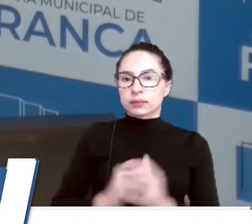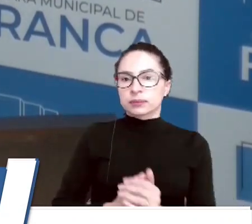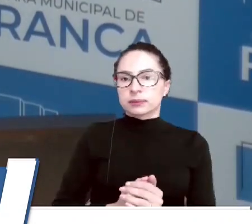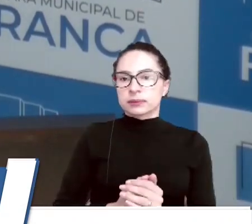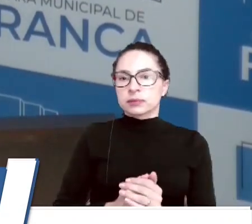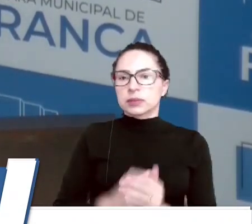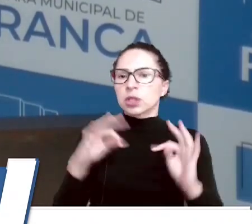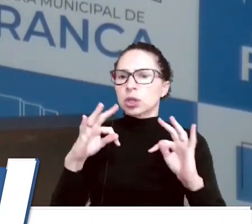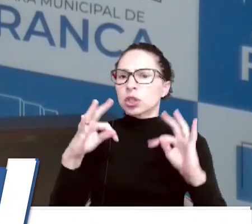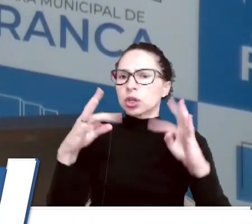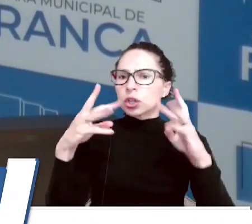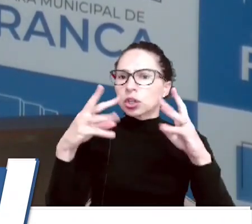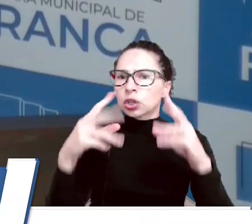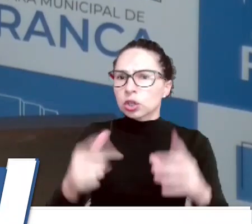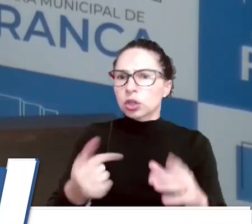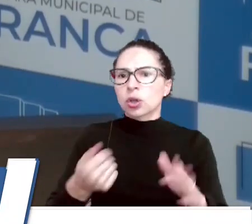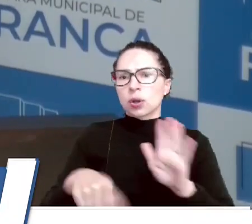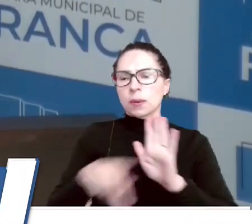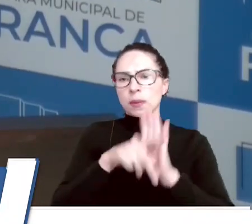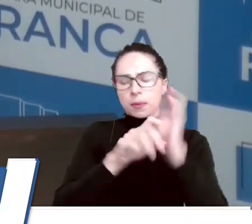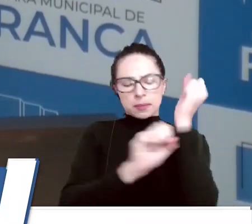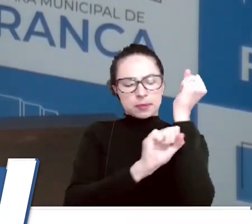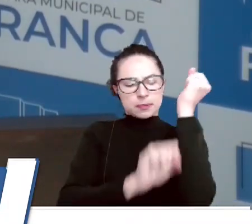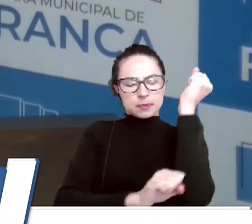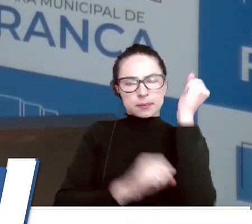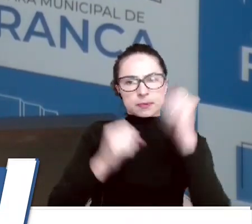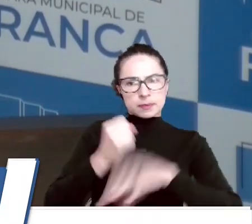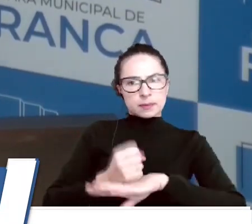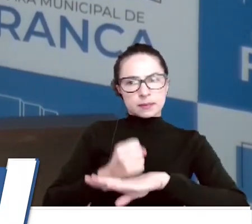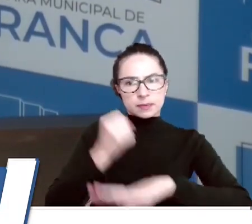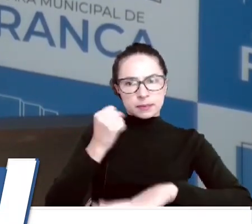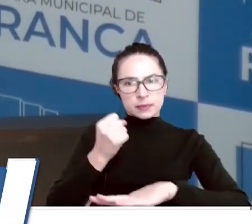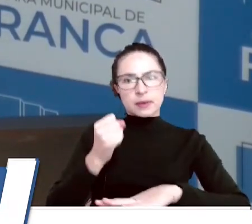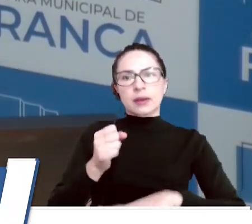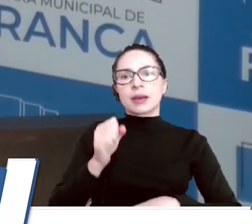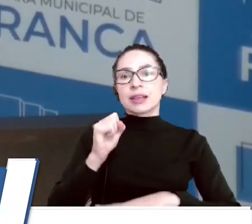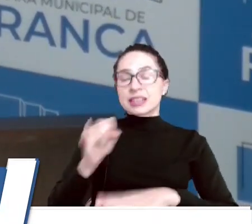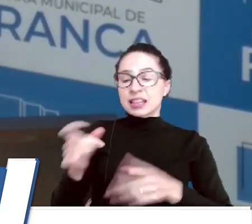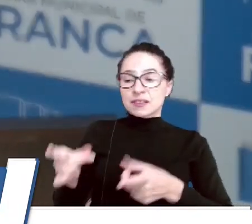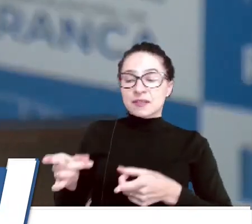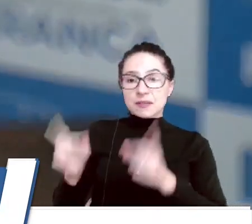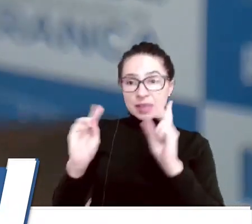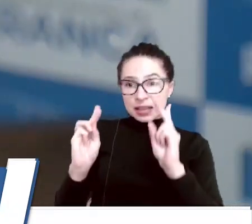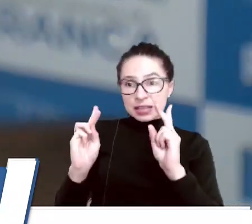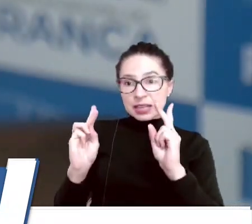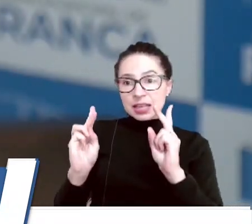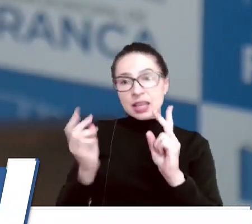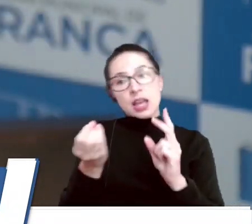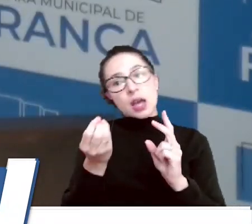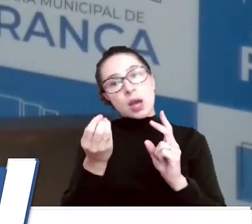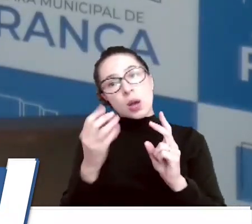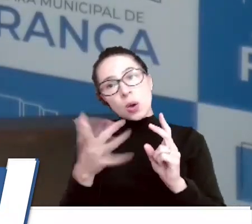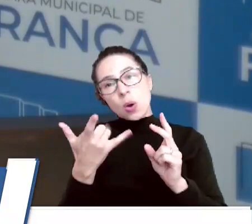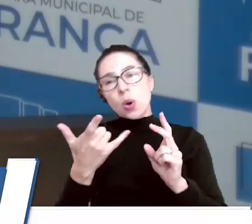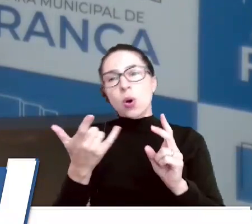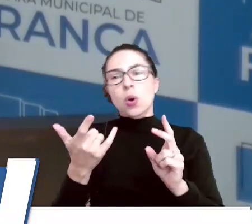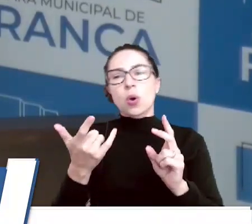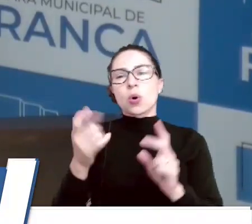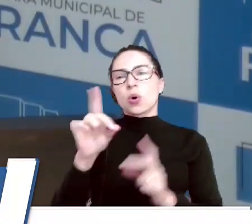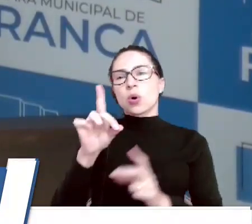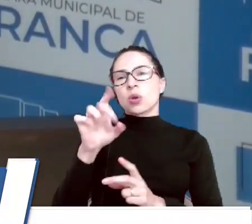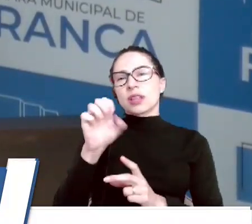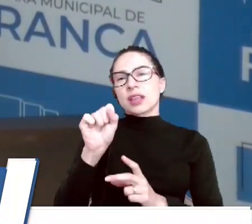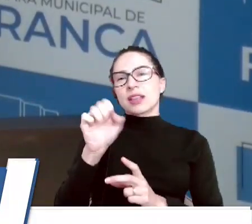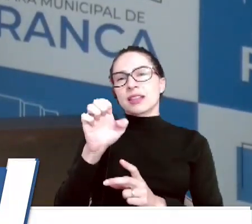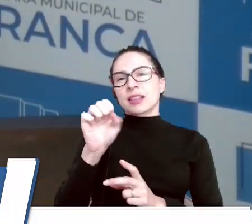o patrimônio da Sabesp Franca, no caso de privatização ou desestatização, pertence a